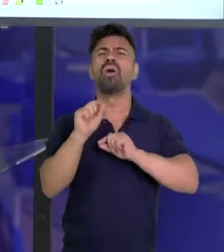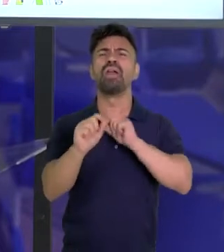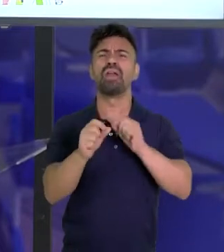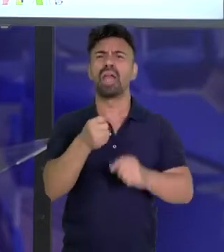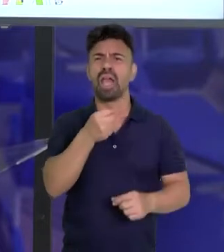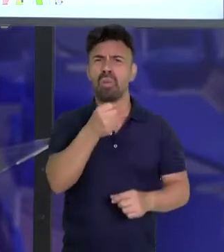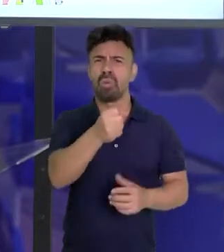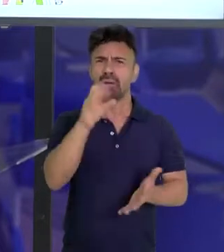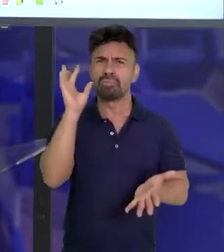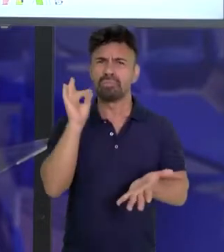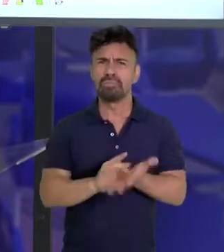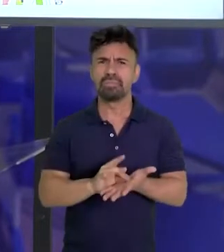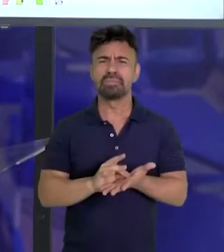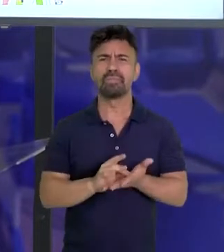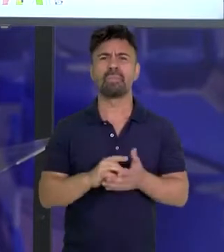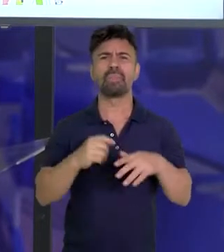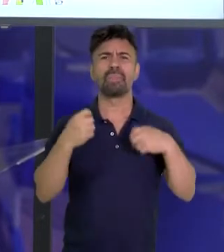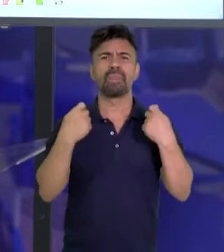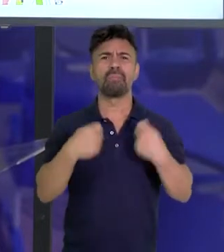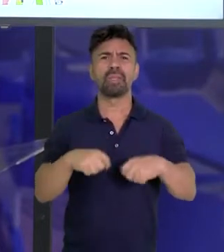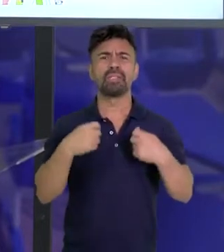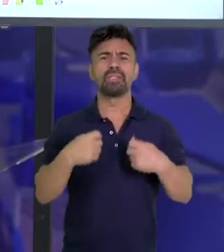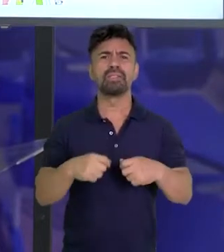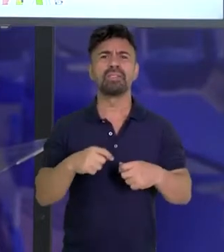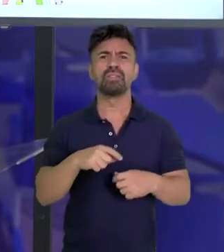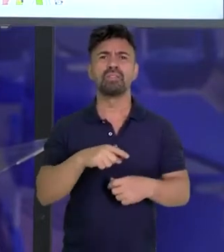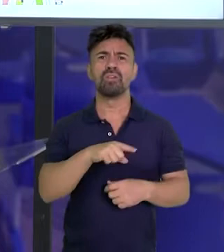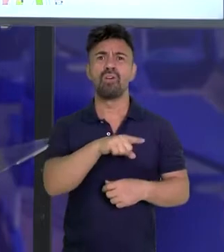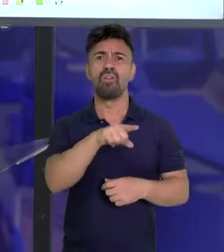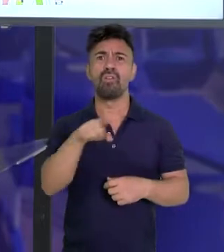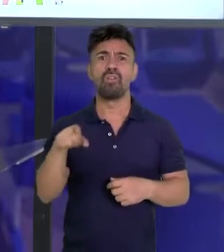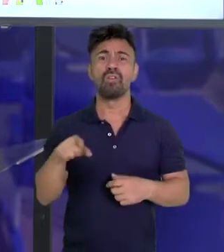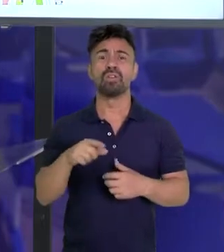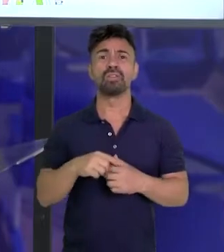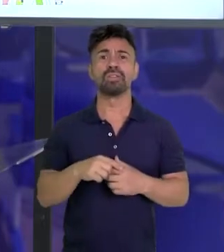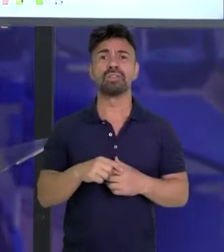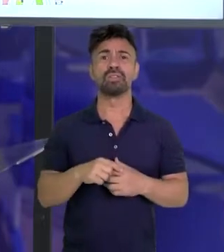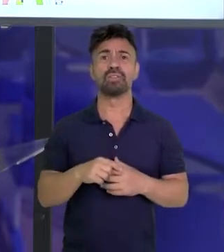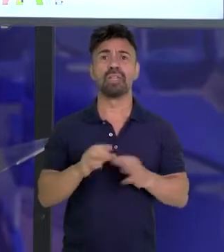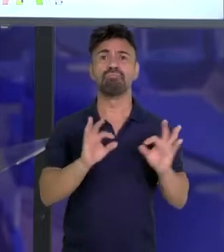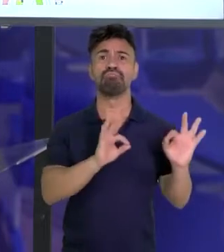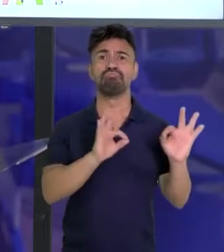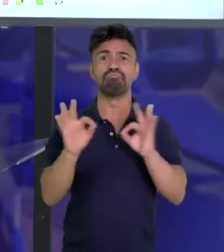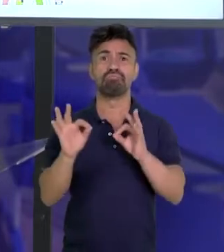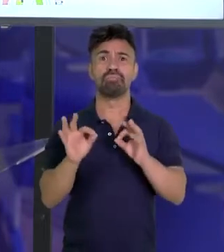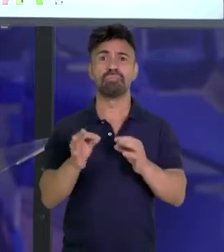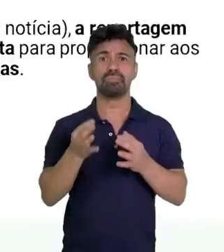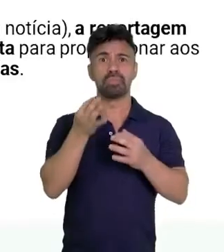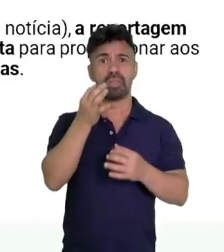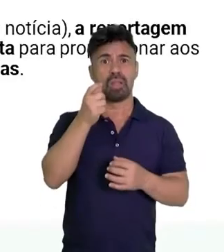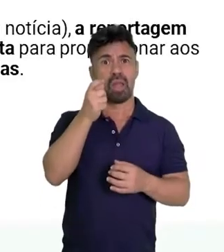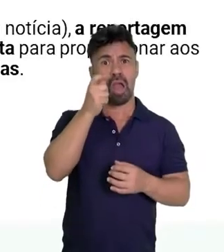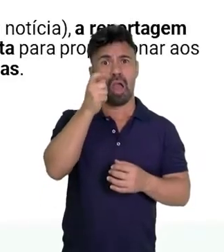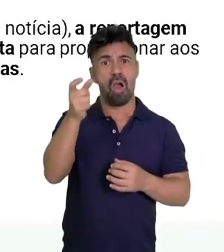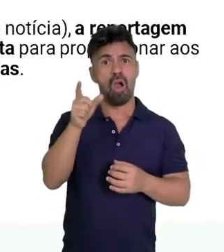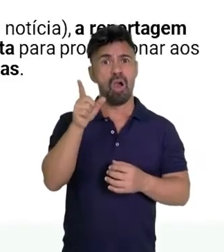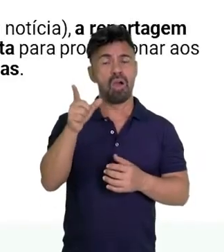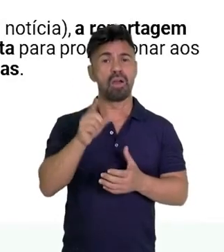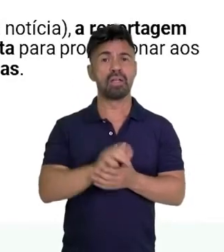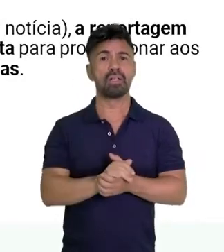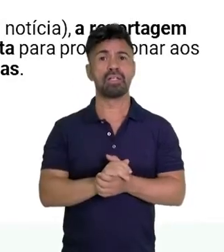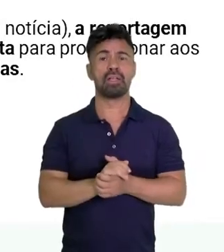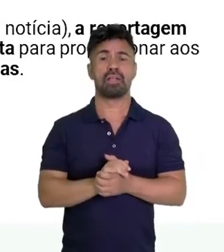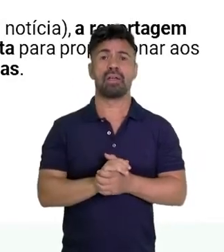reportagem mesmo? E eu preciso que aqui vocês se concentrem nessas duas características fundamentais. A